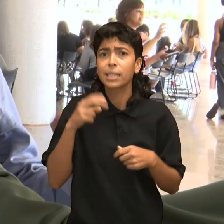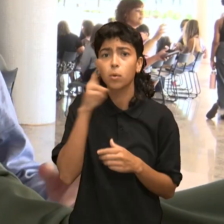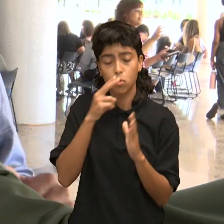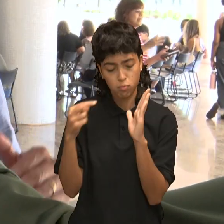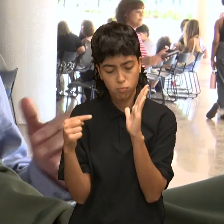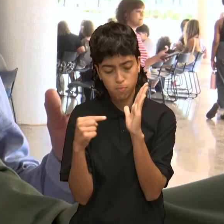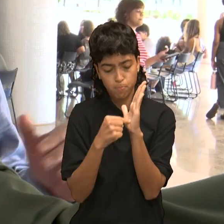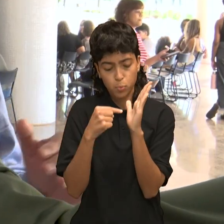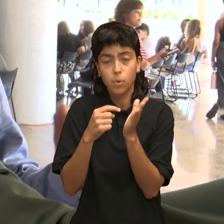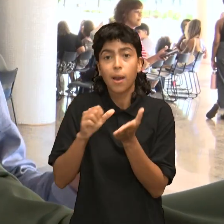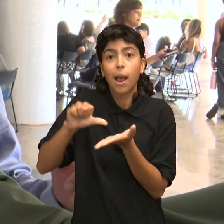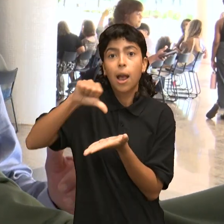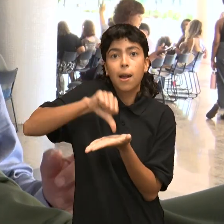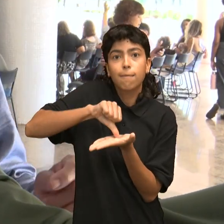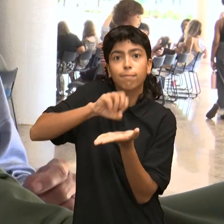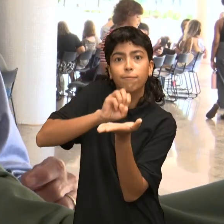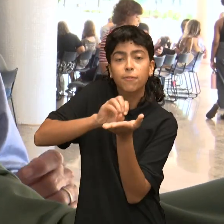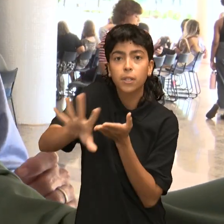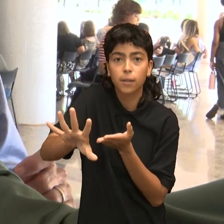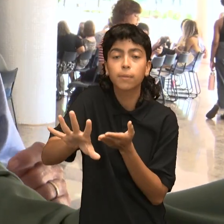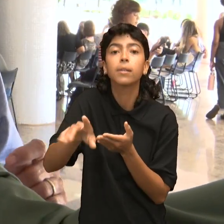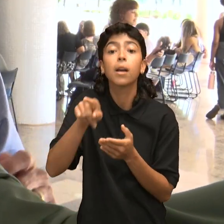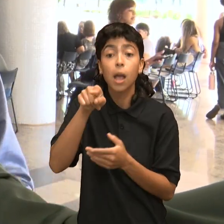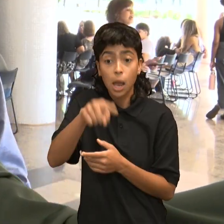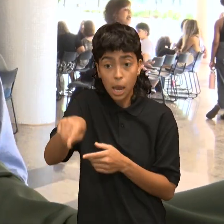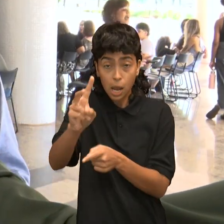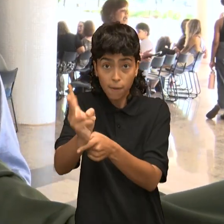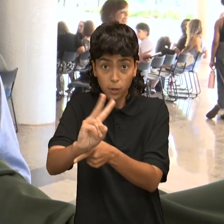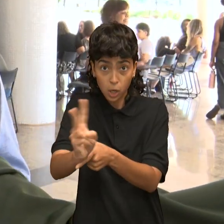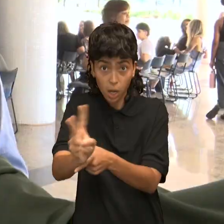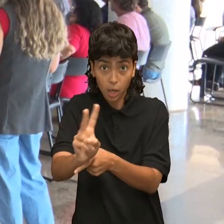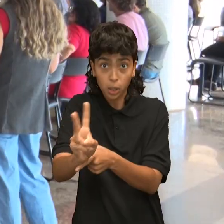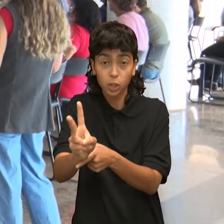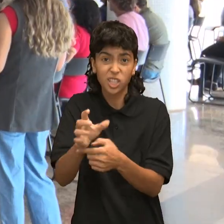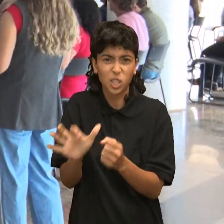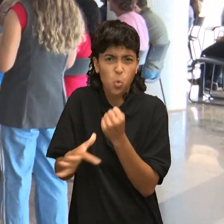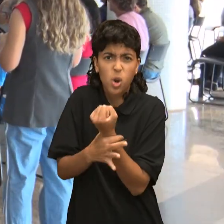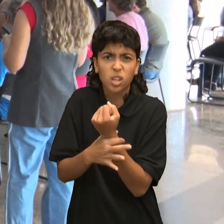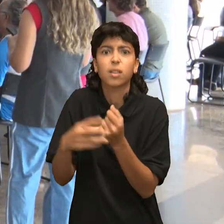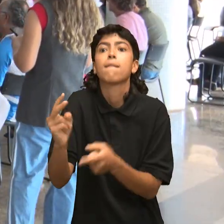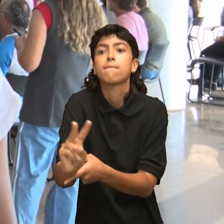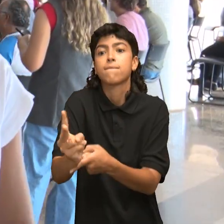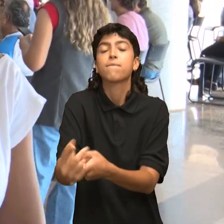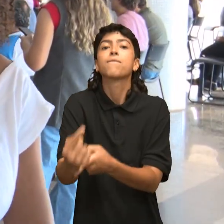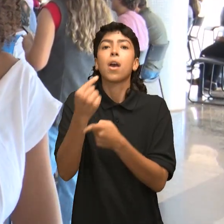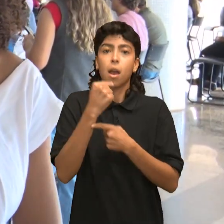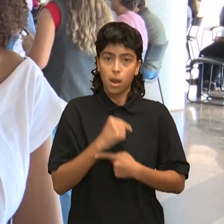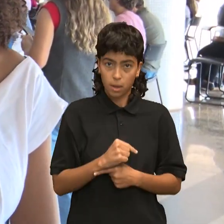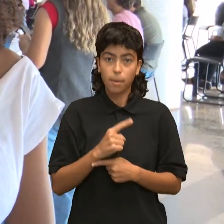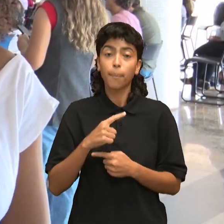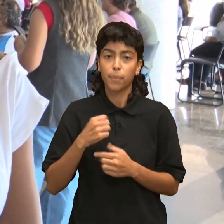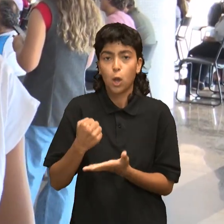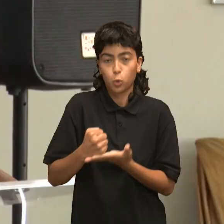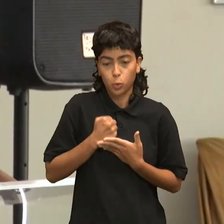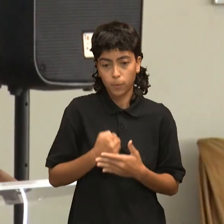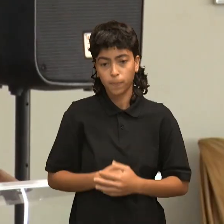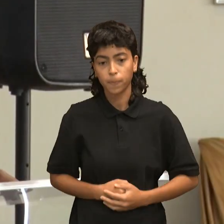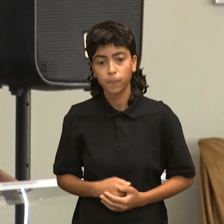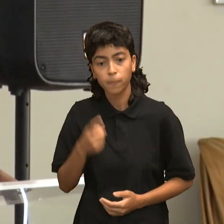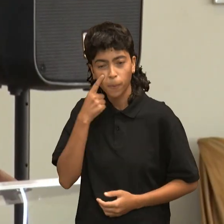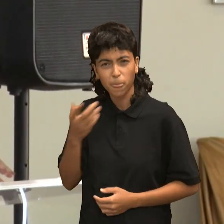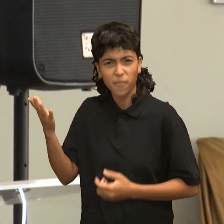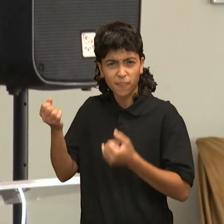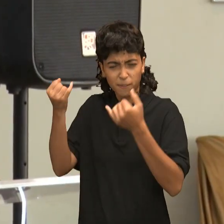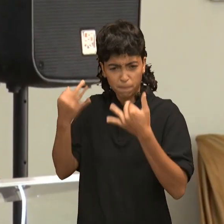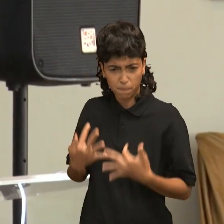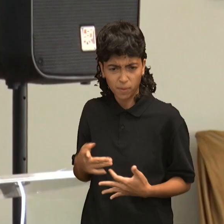por setorial, por quadrante. E aí esse vigilante vai deslocar para você. Vanessa é aluna do curso de Direito da UFG e participa